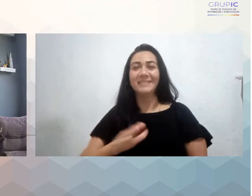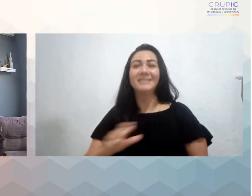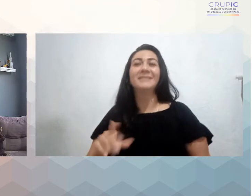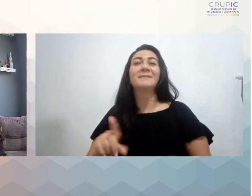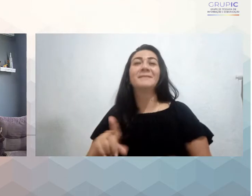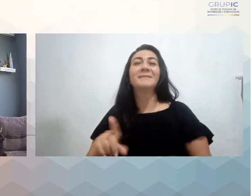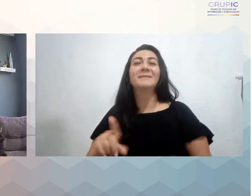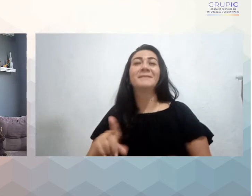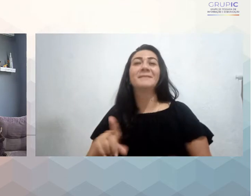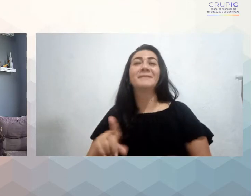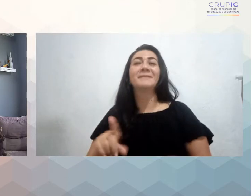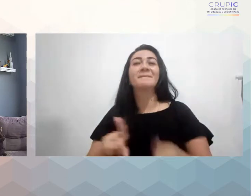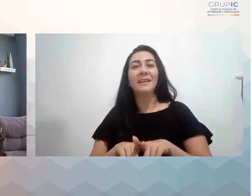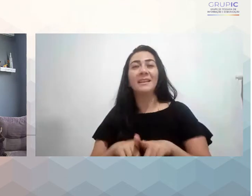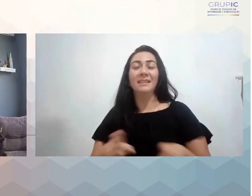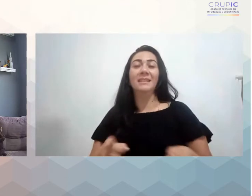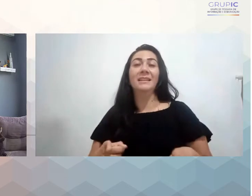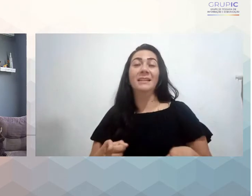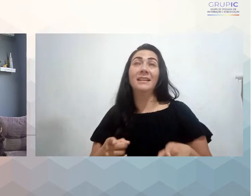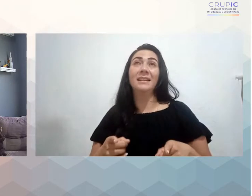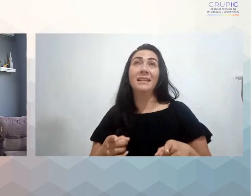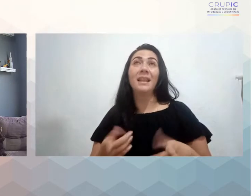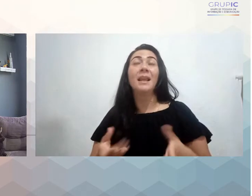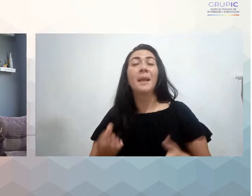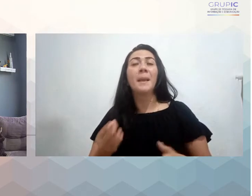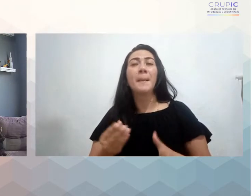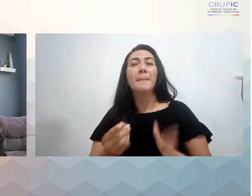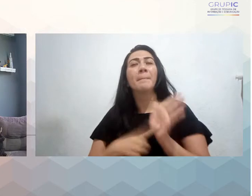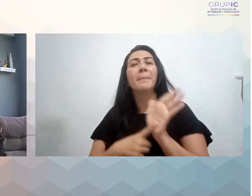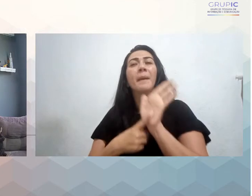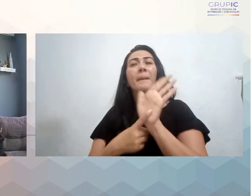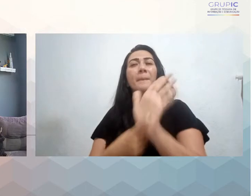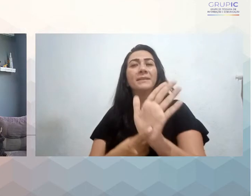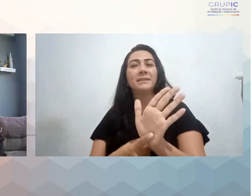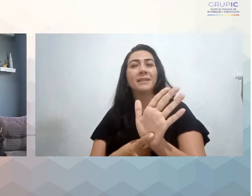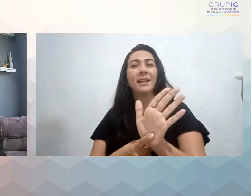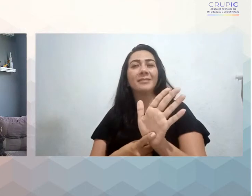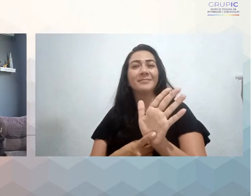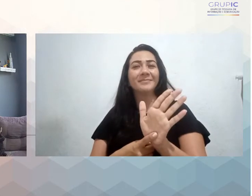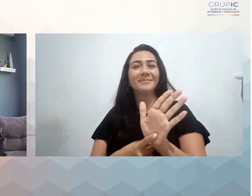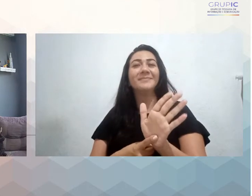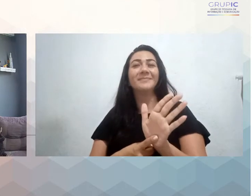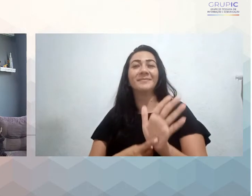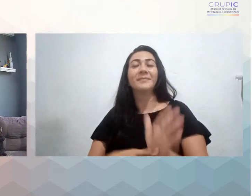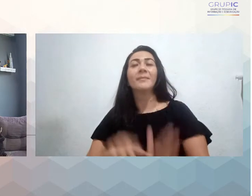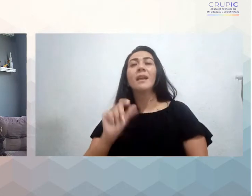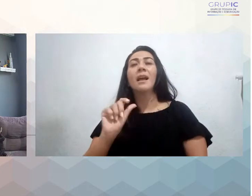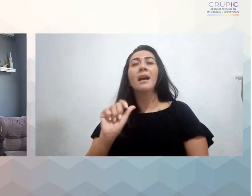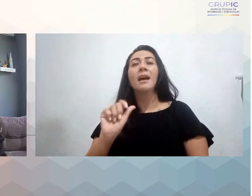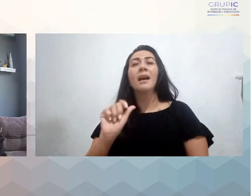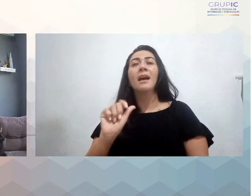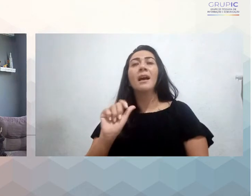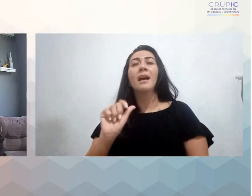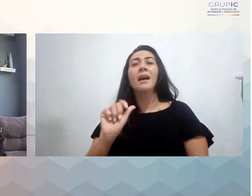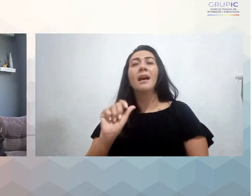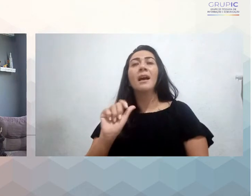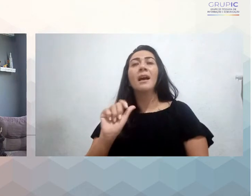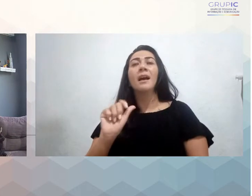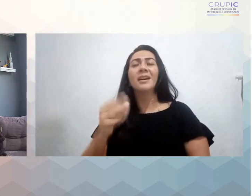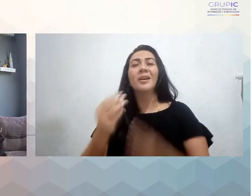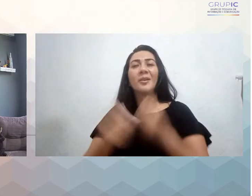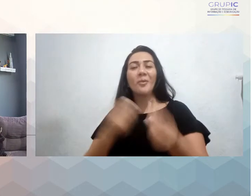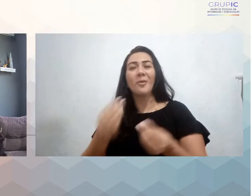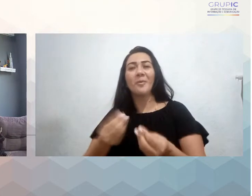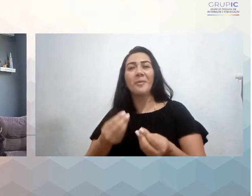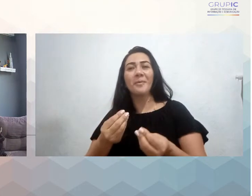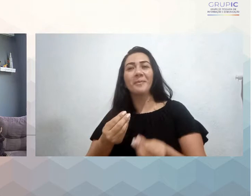em respeito a você, como é a nossa querida Ana. A Ana é branca, tem os cabelos